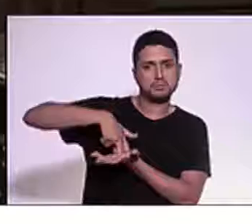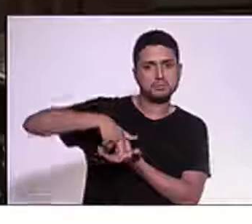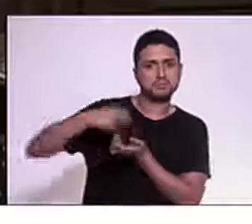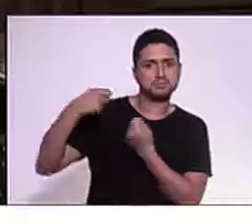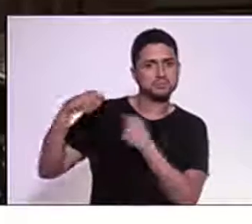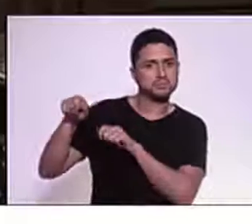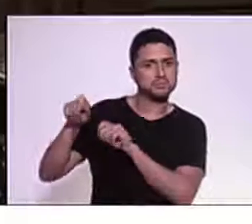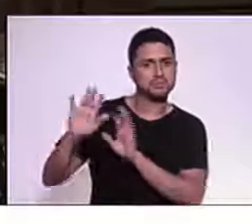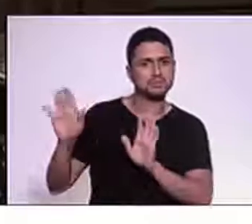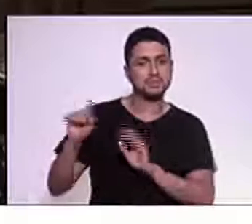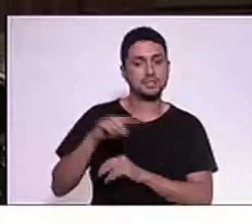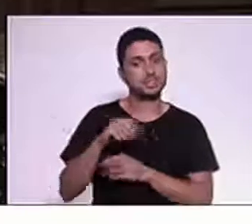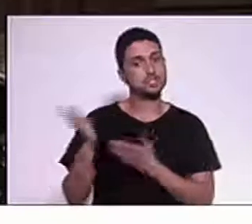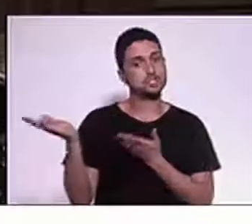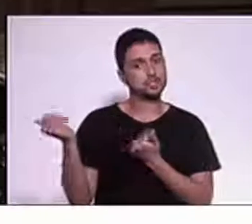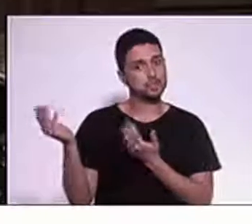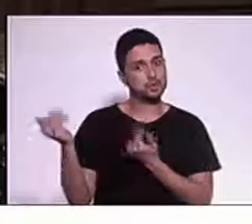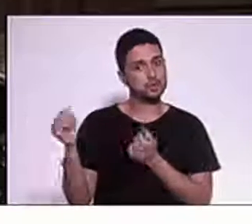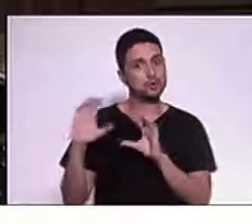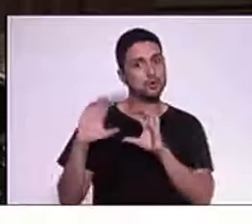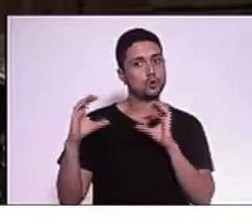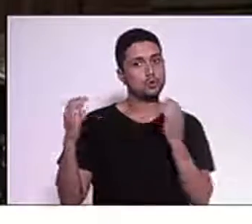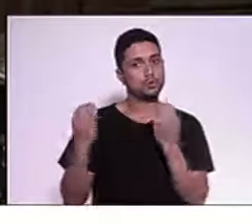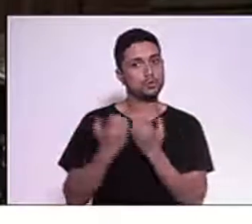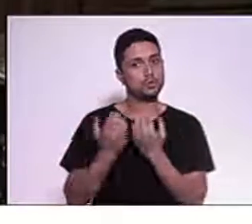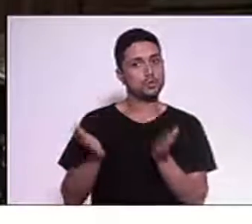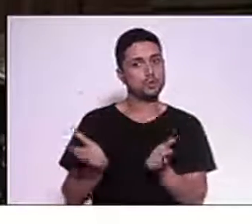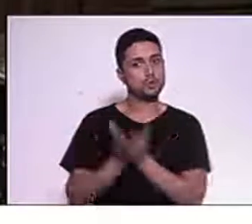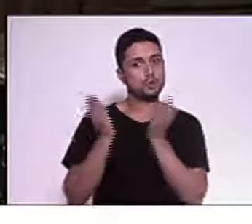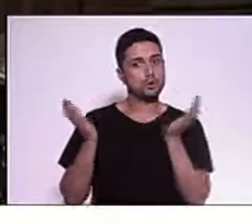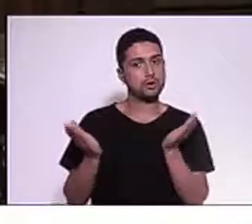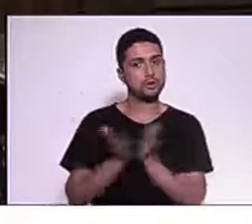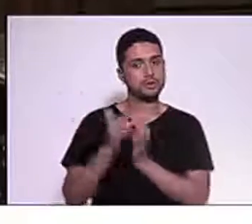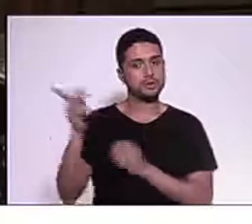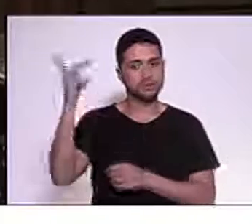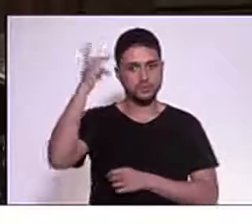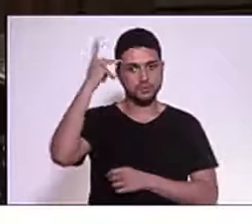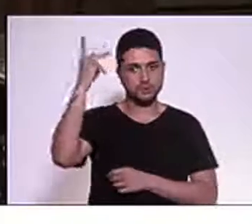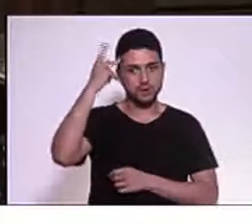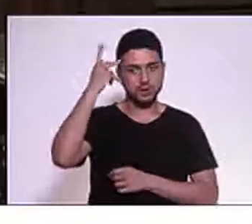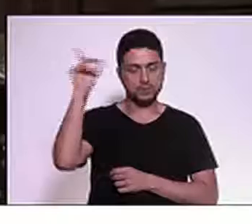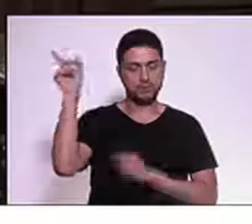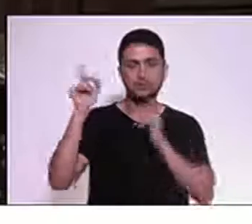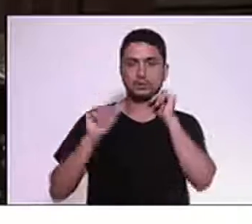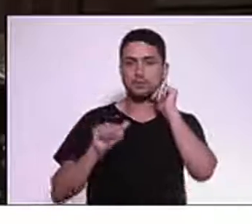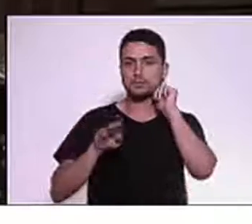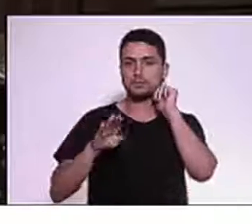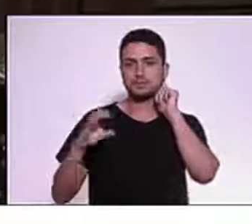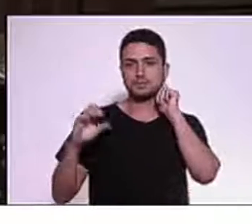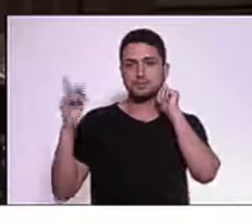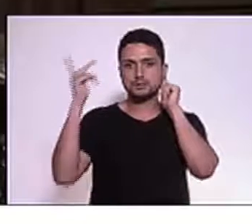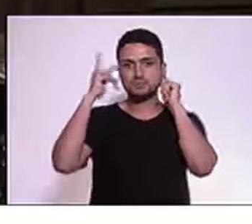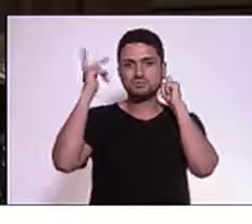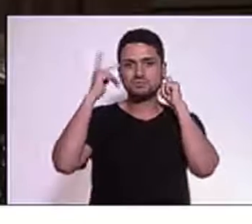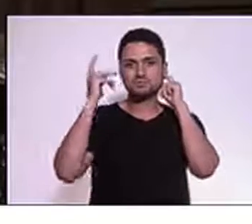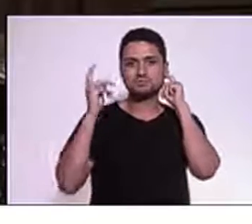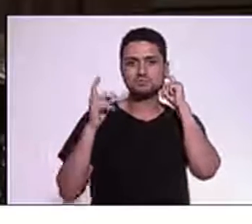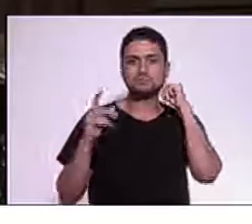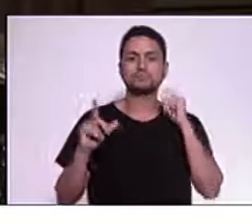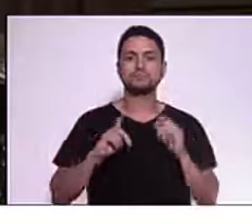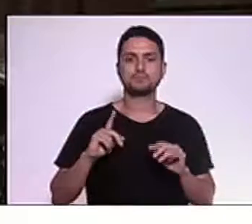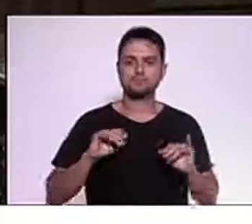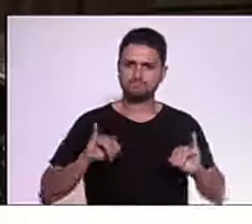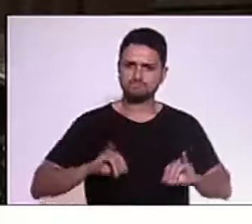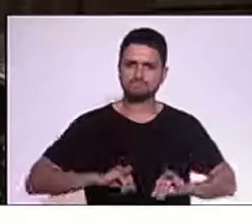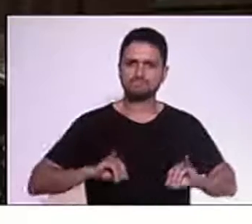é um jovem de uma comunidade carente, no ABC paulista, que não sofreu os impactos da